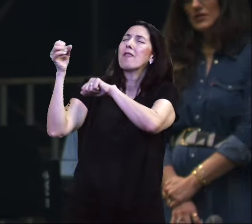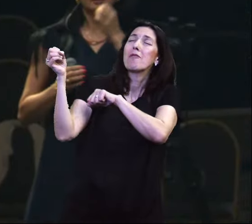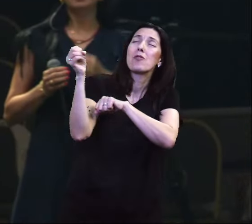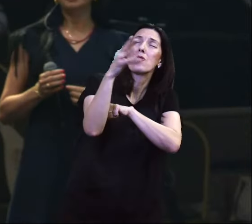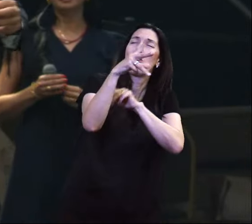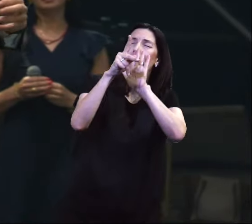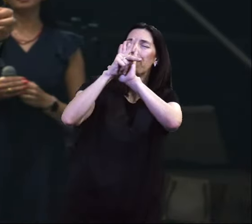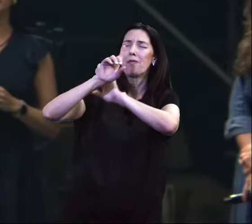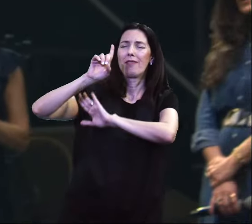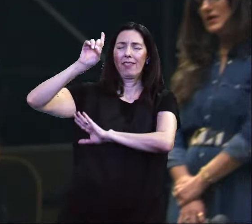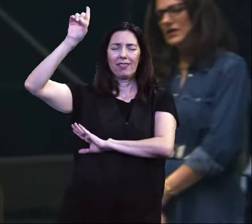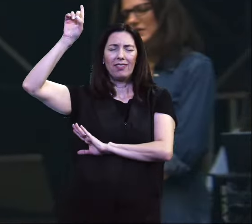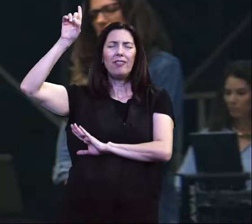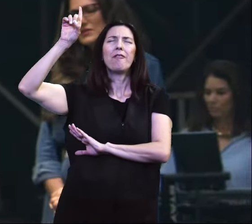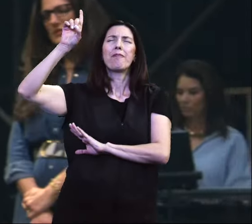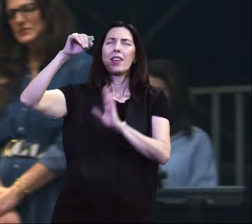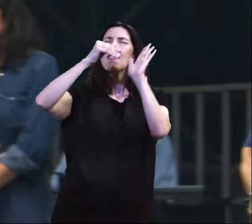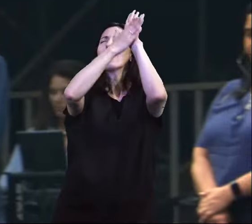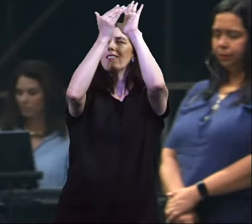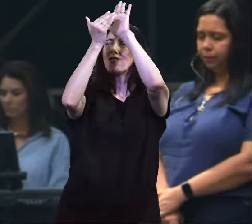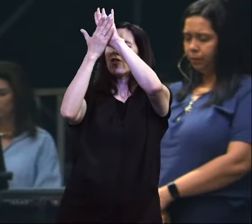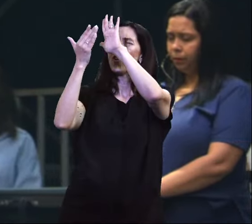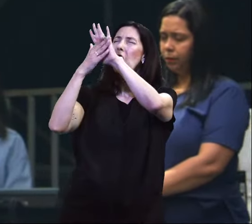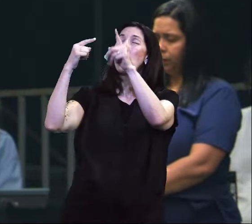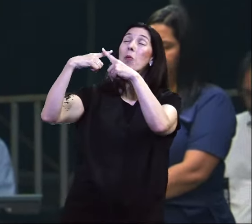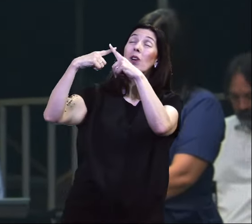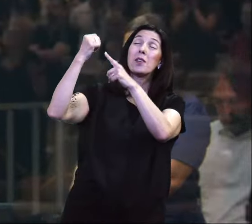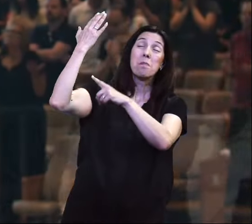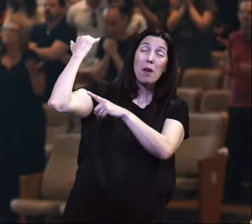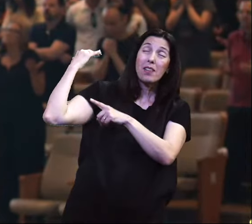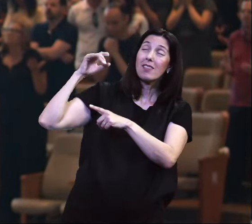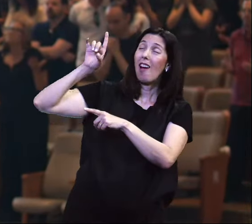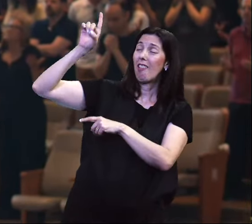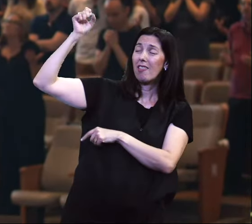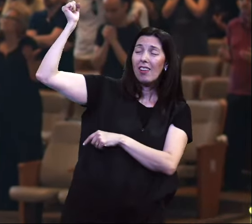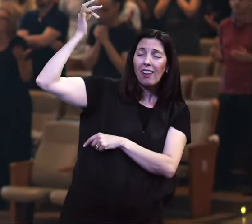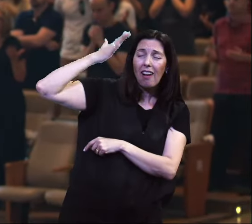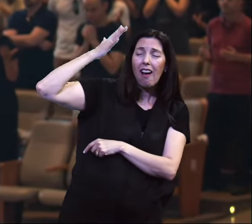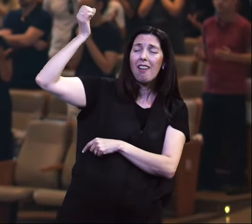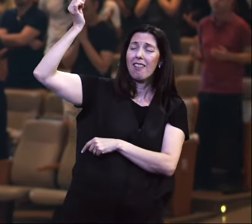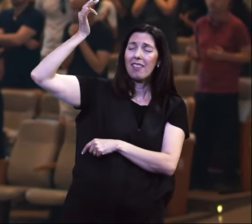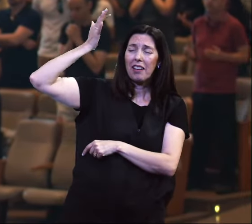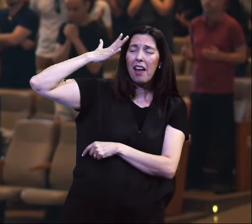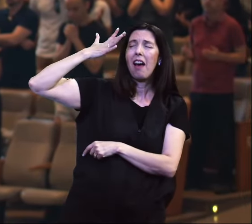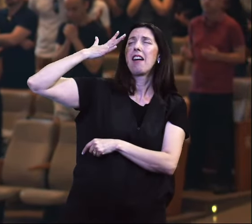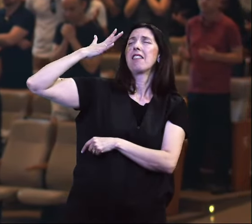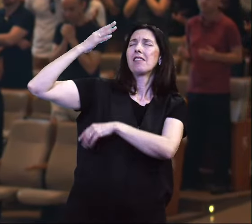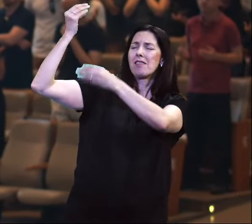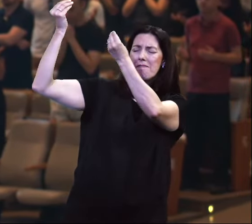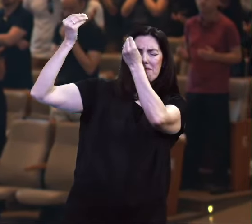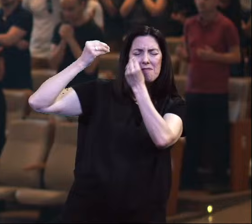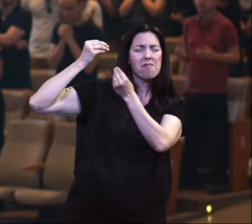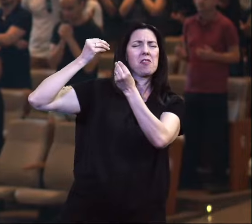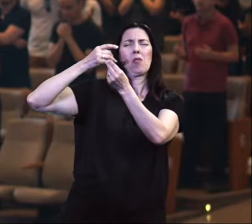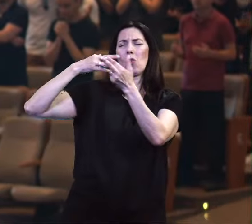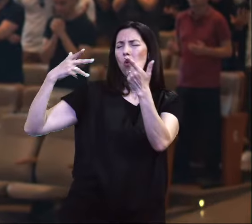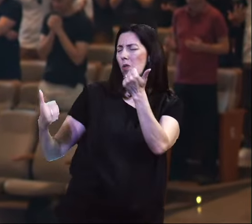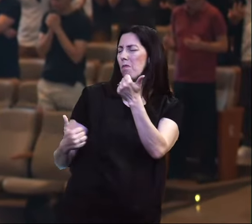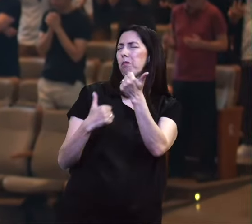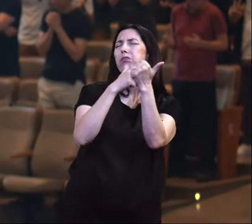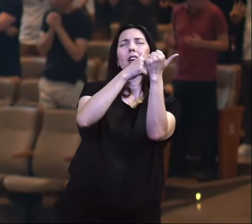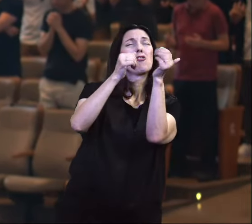te louvo porque o Senhor marcou minha vida com graça, favor. E eu te louvo por tudo